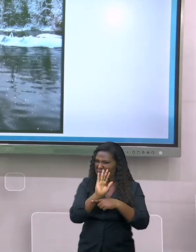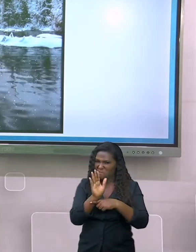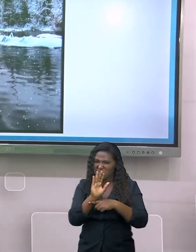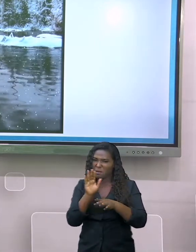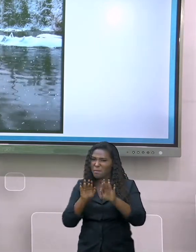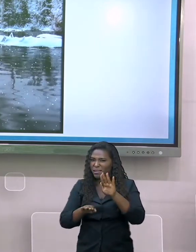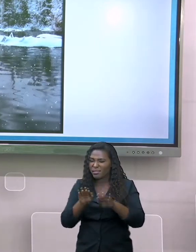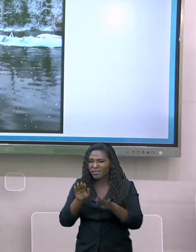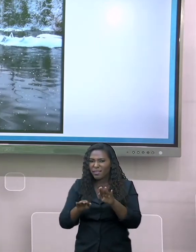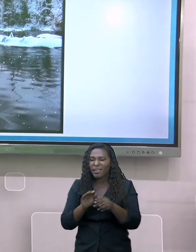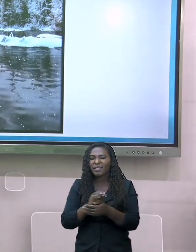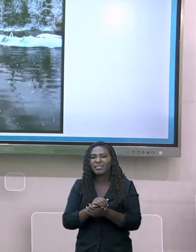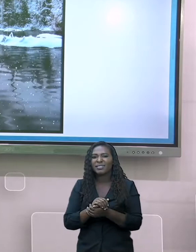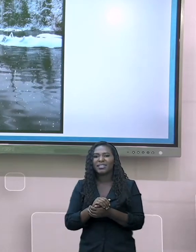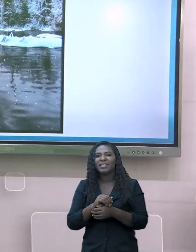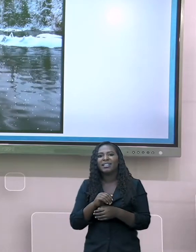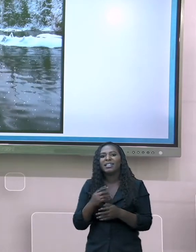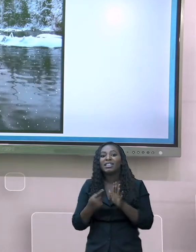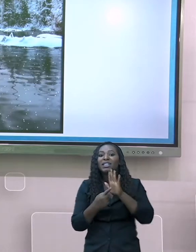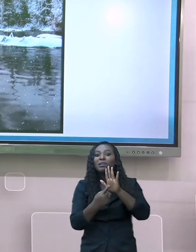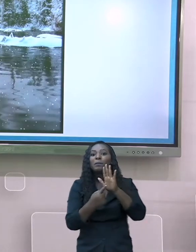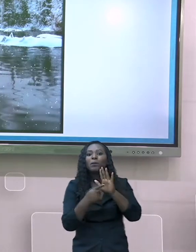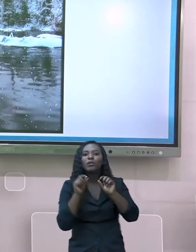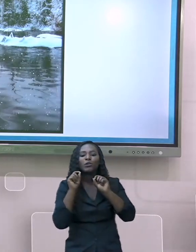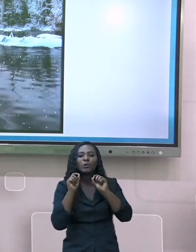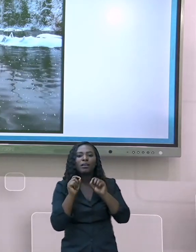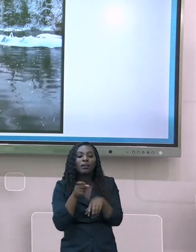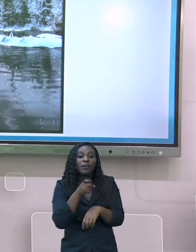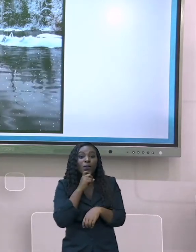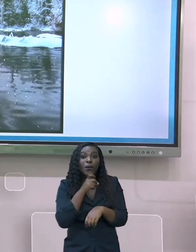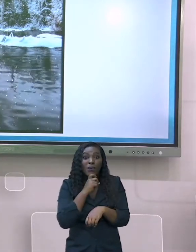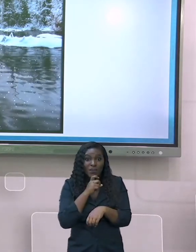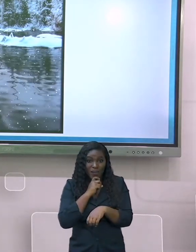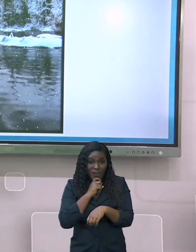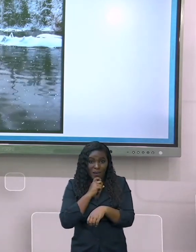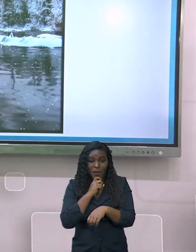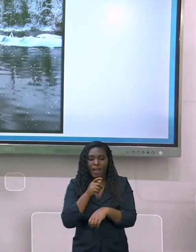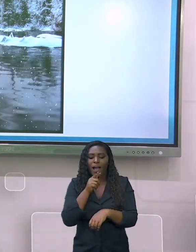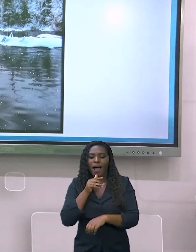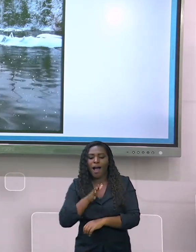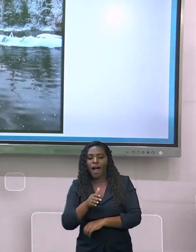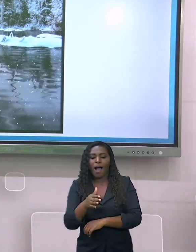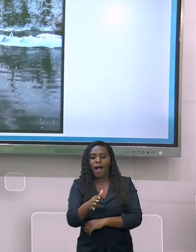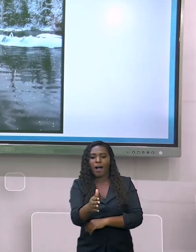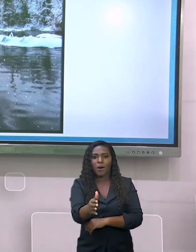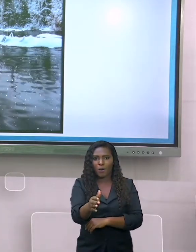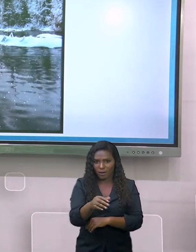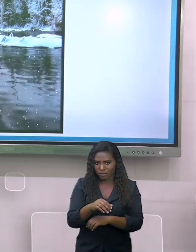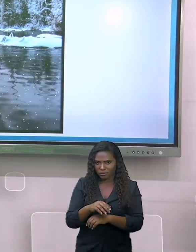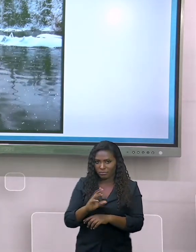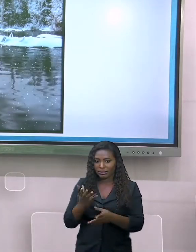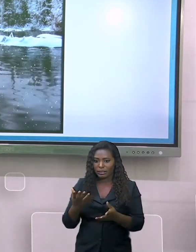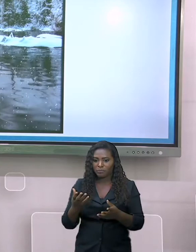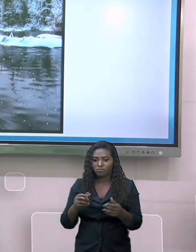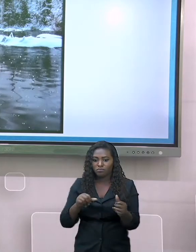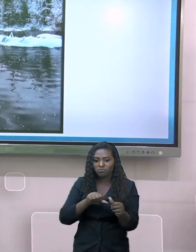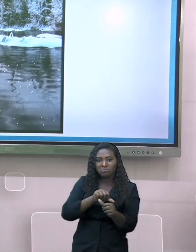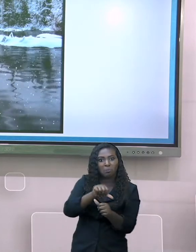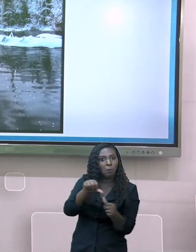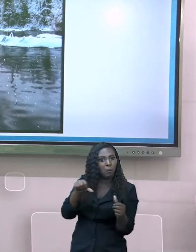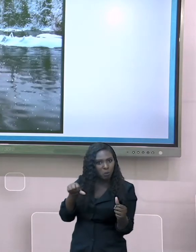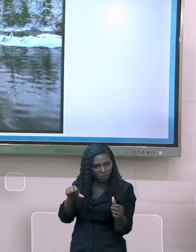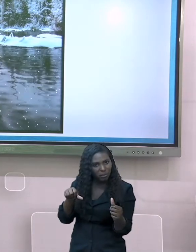verão, o rio, a água está no seu estado líquido, no inverno é